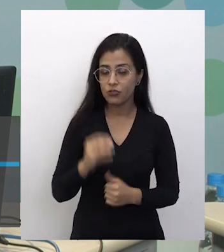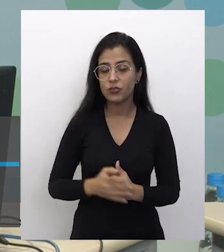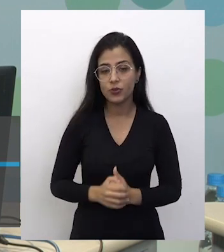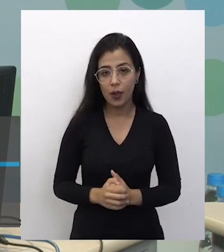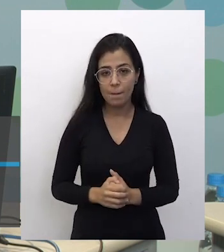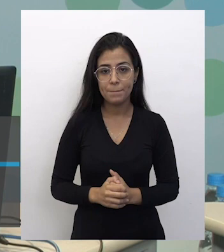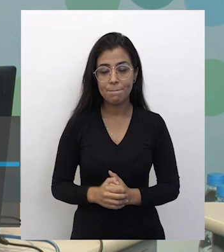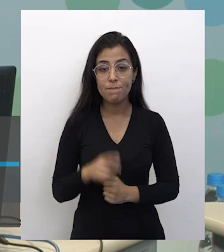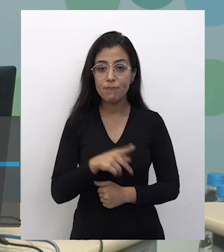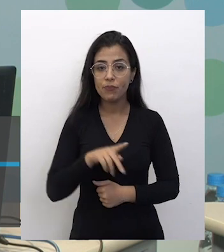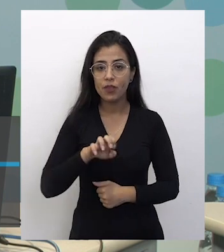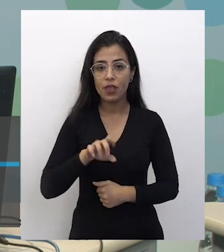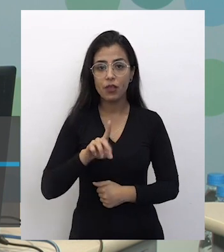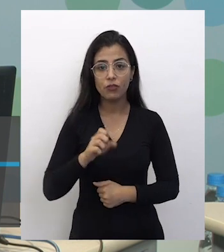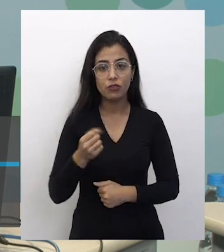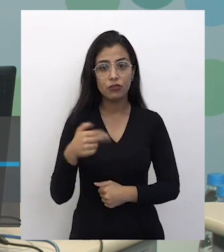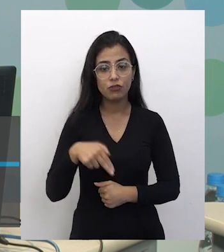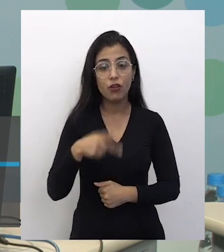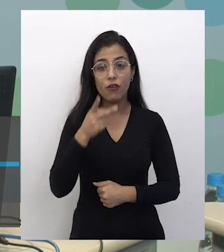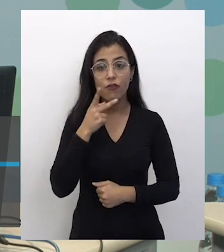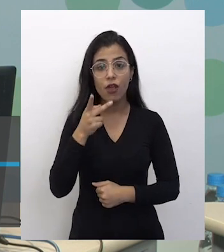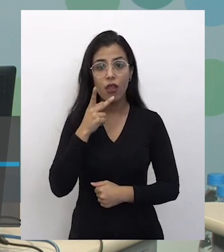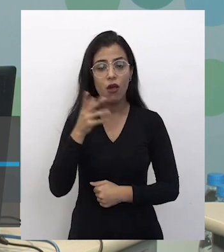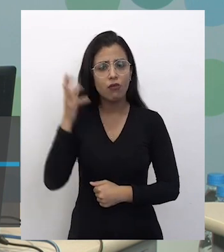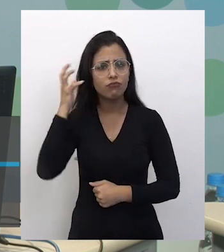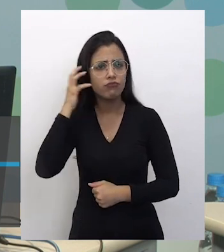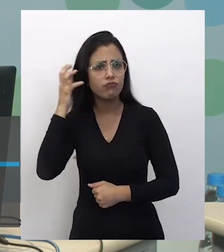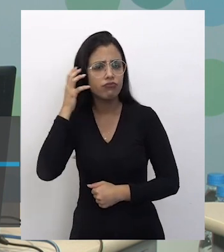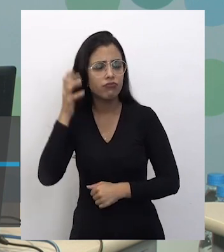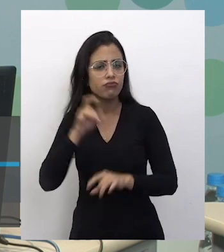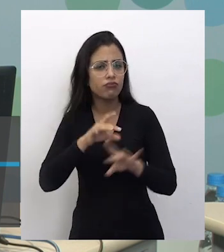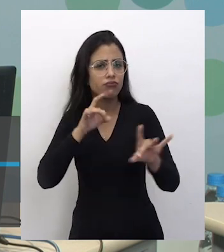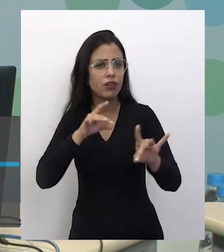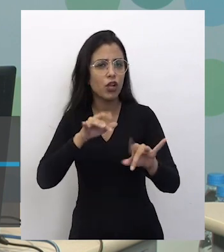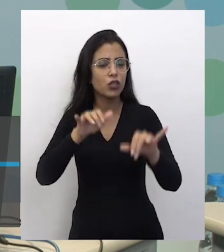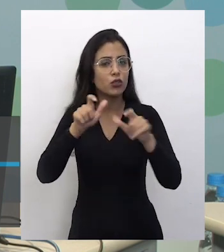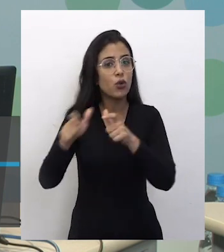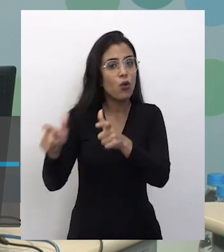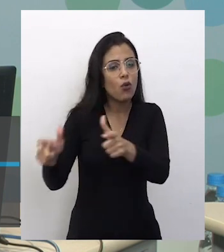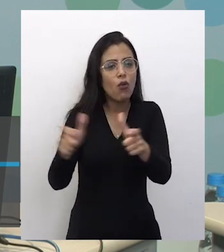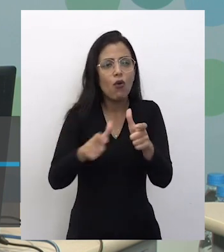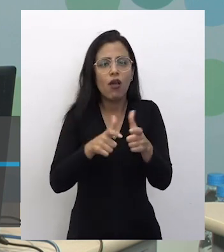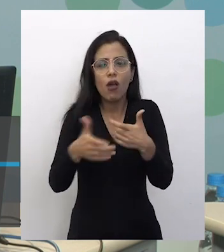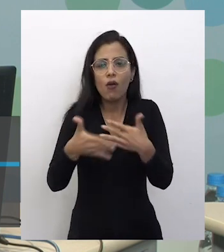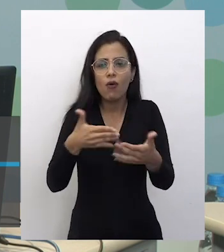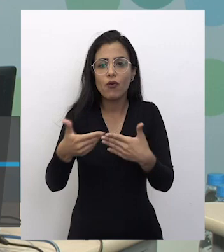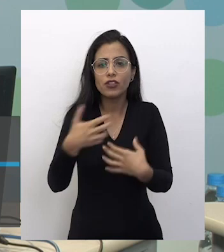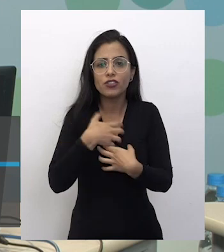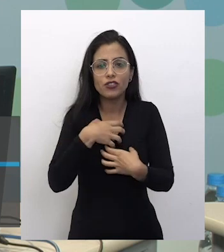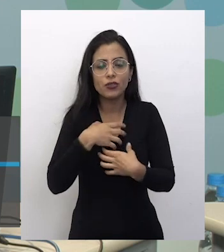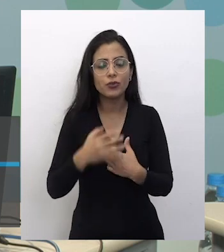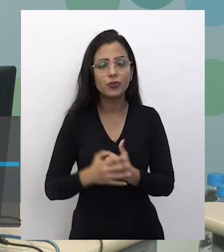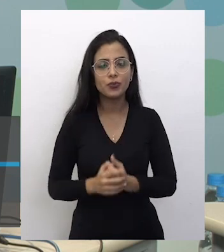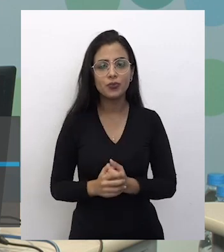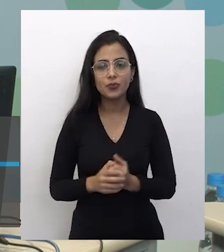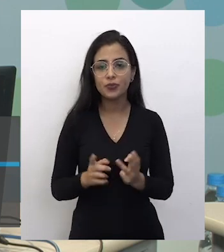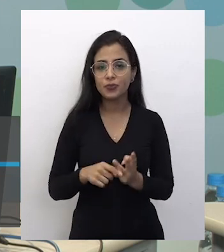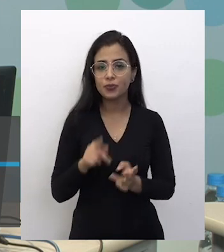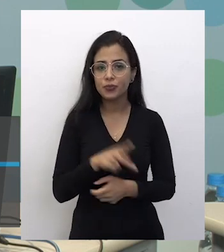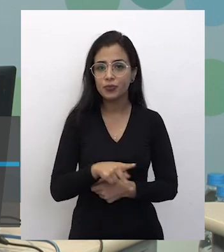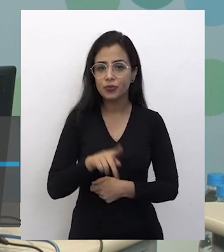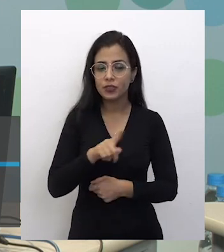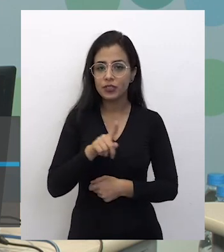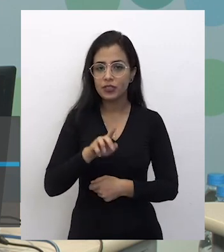O Pro Edson dizendo, ouça rádio online, este está em toda parte, em qualquer meio. A Pro Zenaide